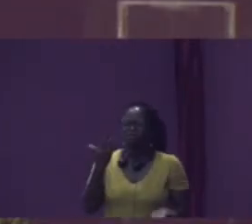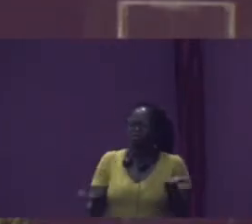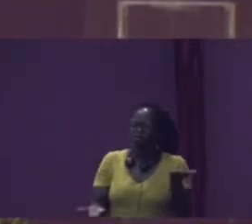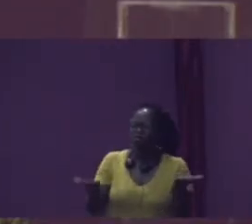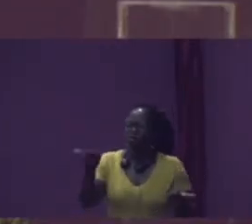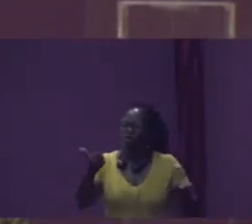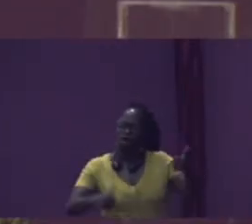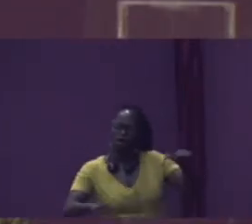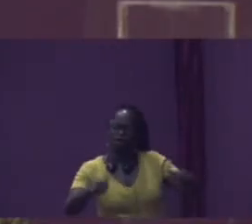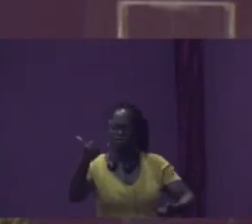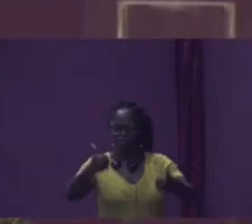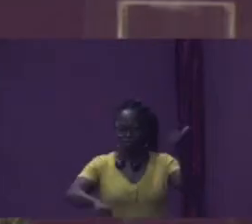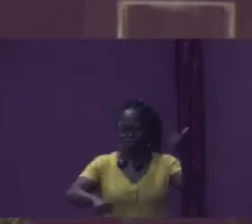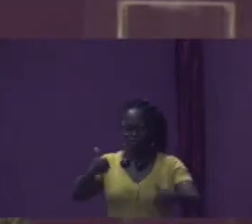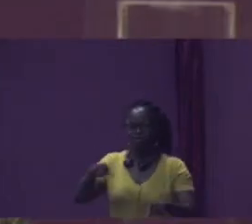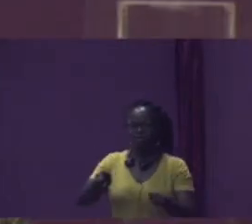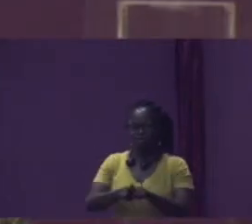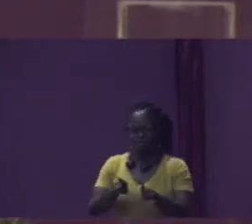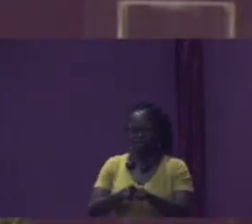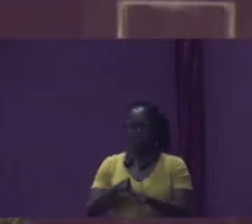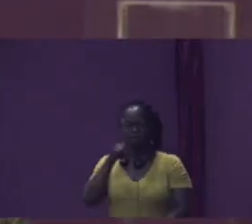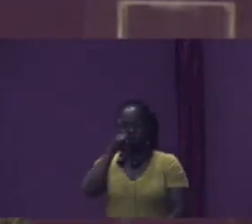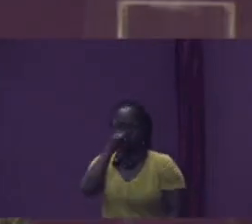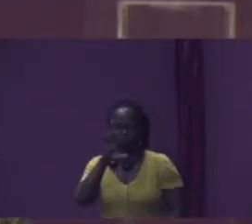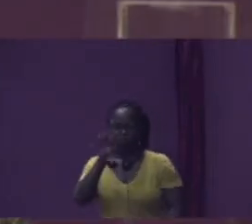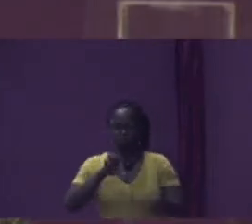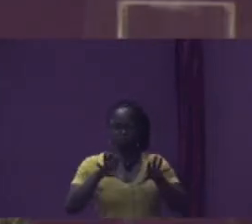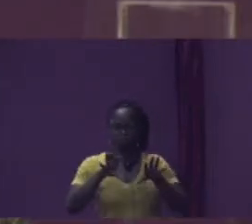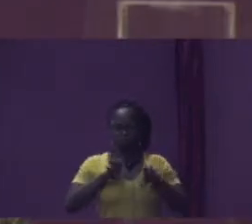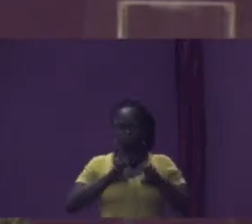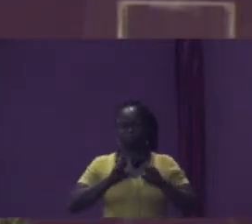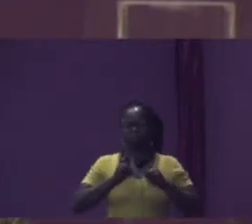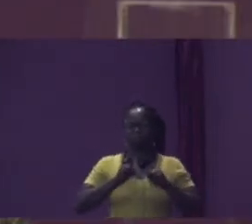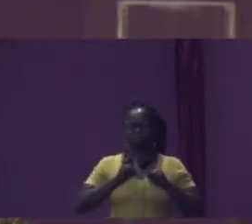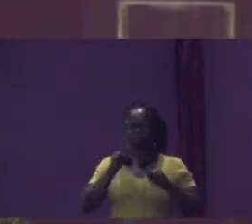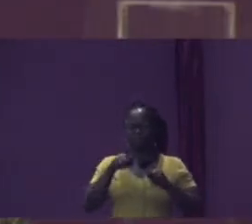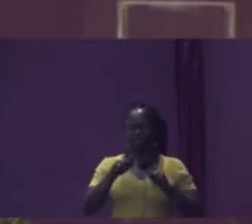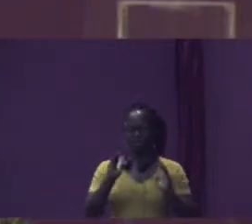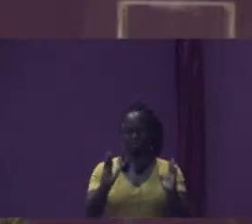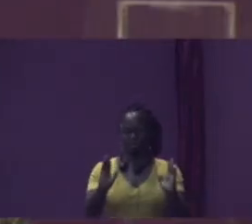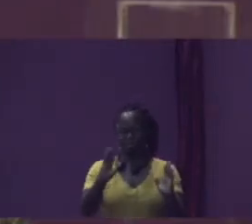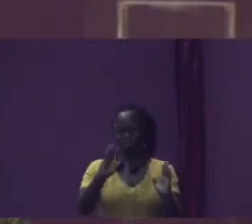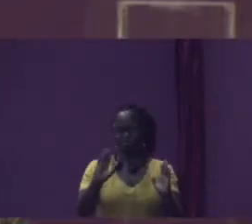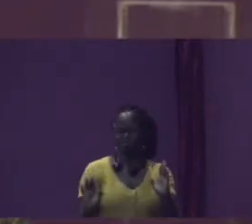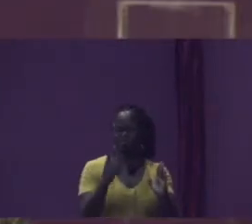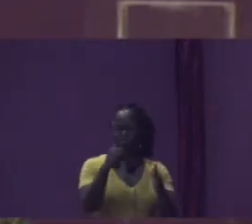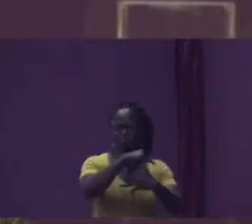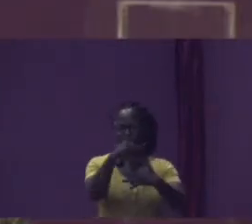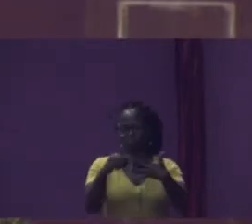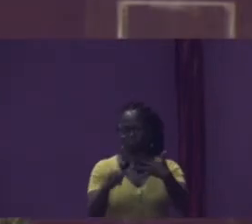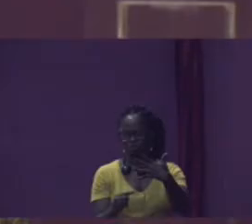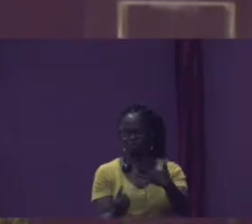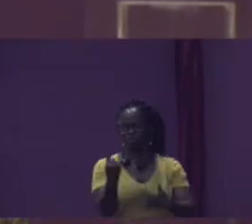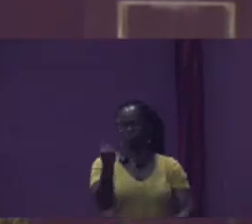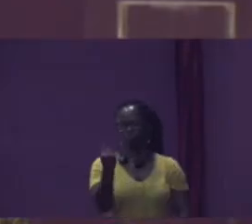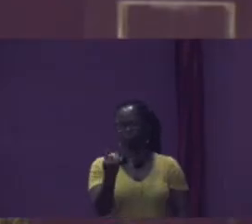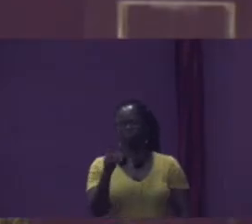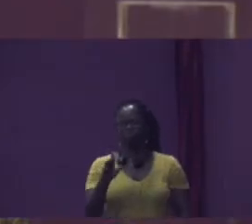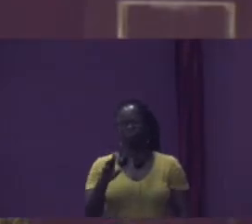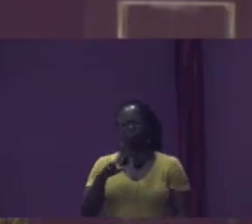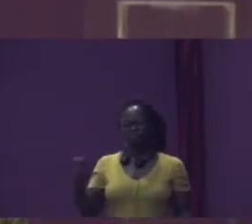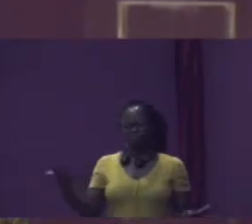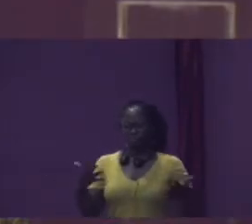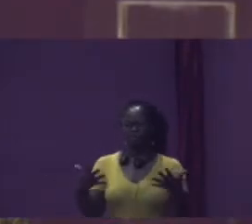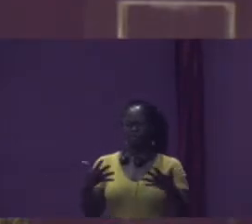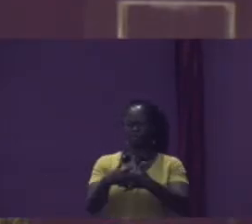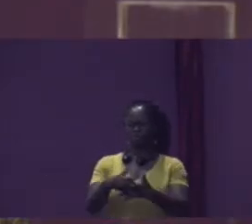e o risco epidemiológico, amplamente discutido nas questões do parto, é somente uma parte deles. A complexidade dos riscos